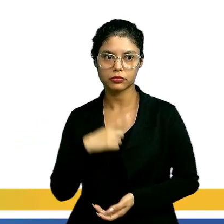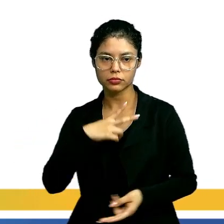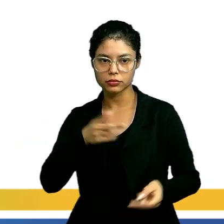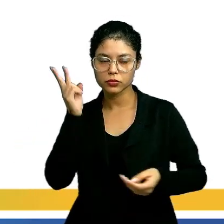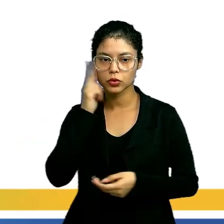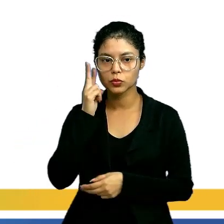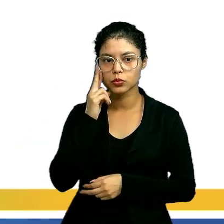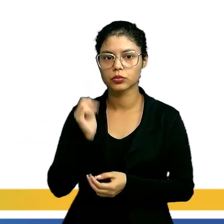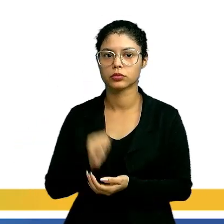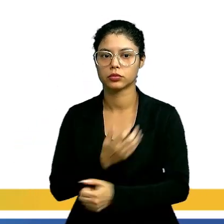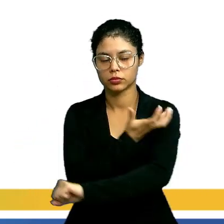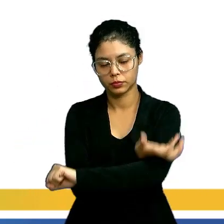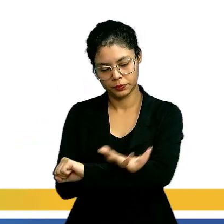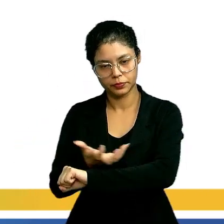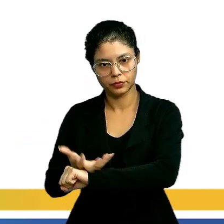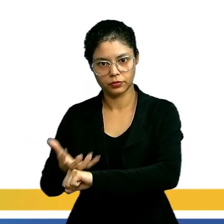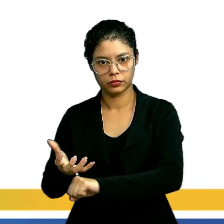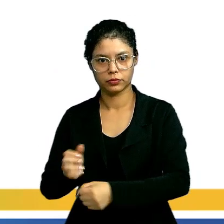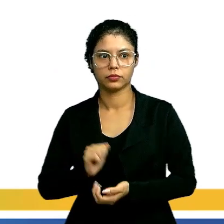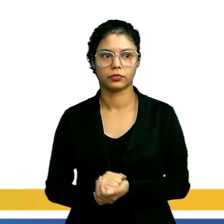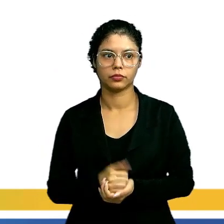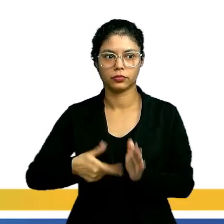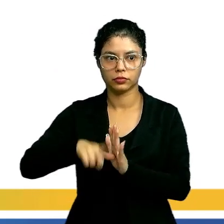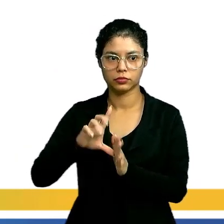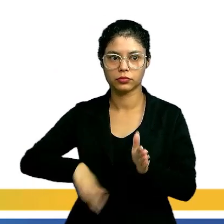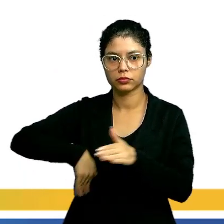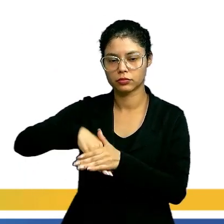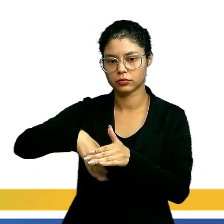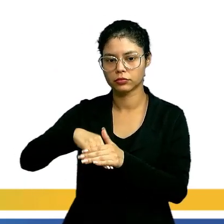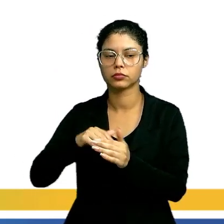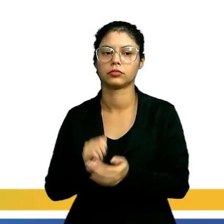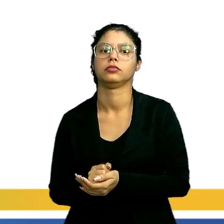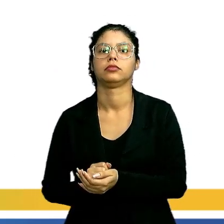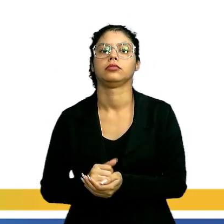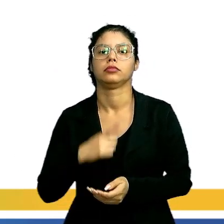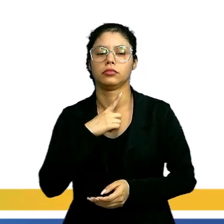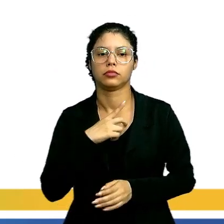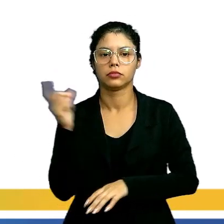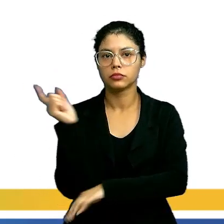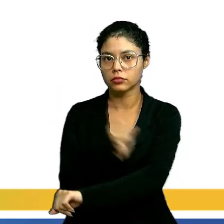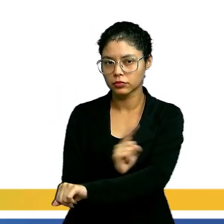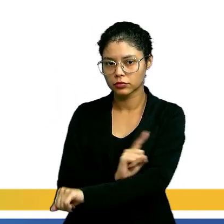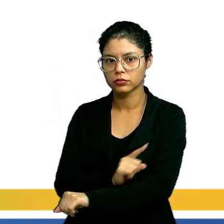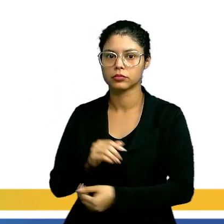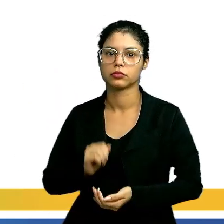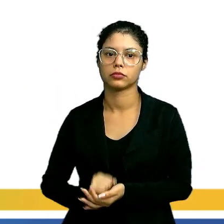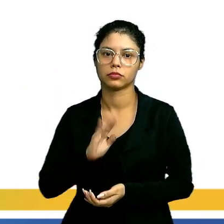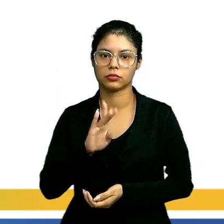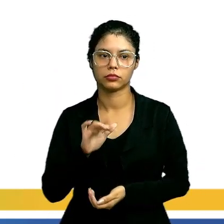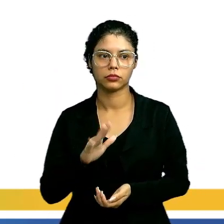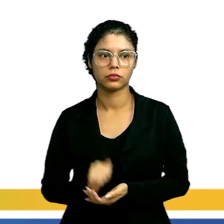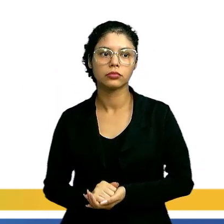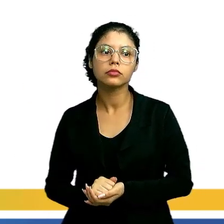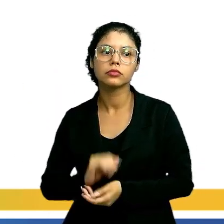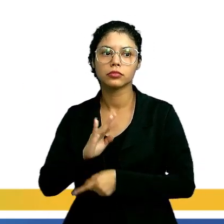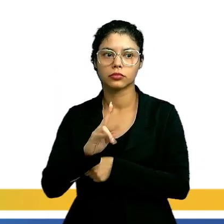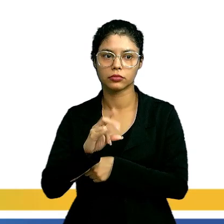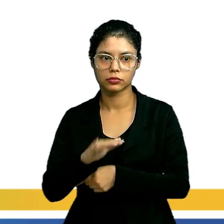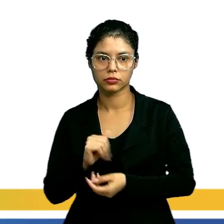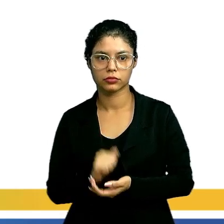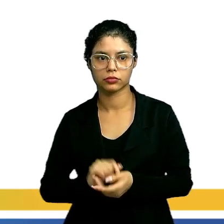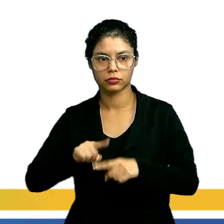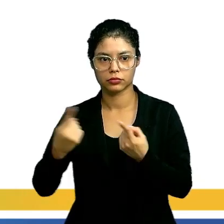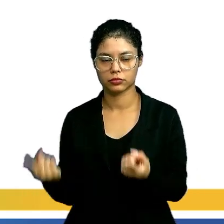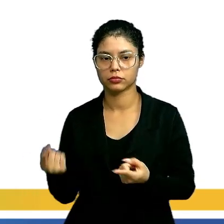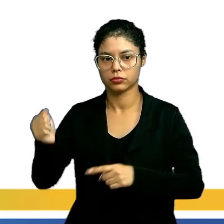que normalmente os gramados são molhados antes dos jogos de futebol para dar mais velocidade à bola. Na Arena